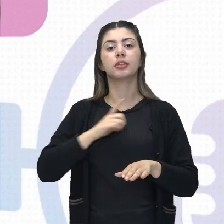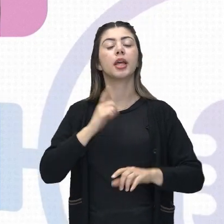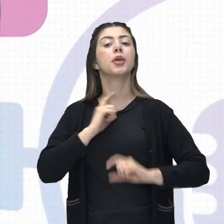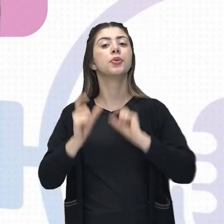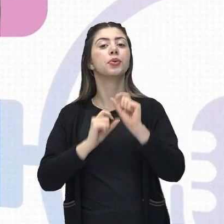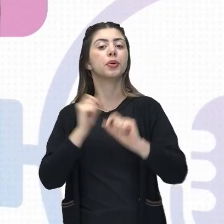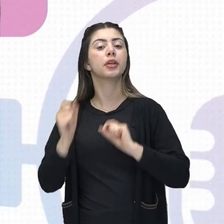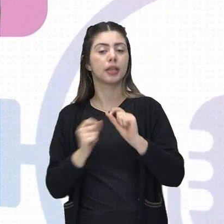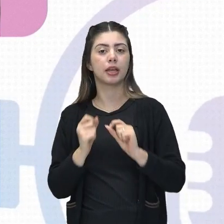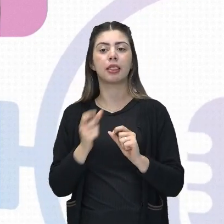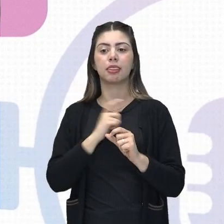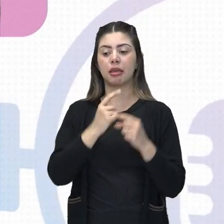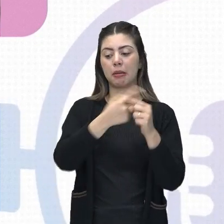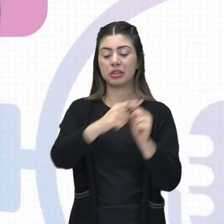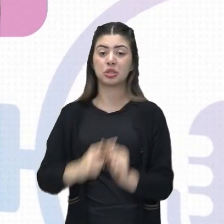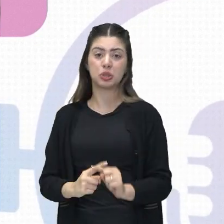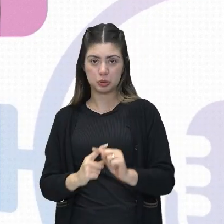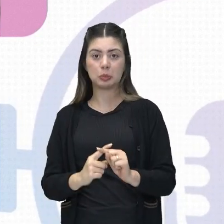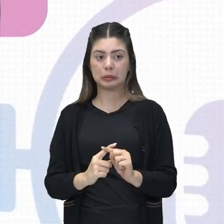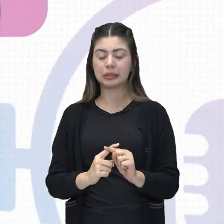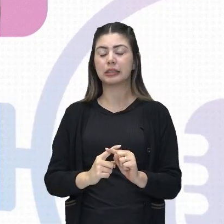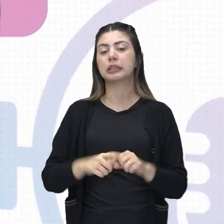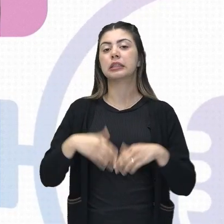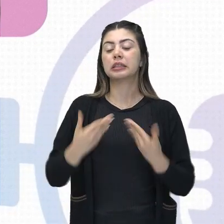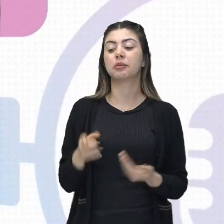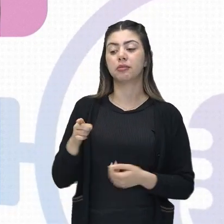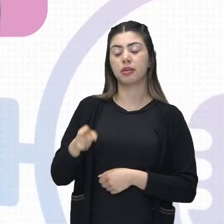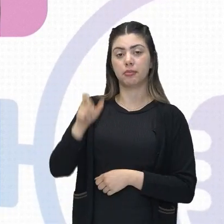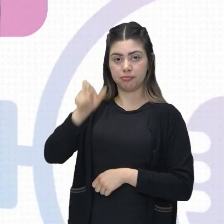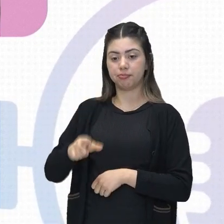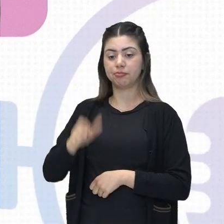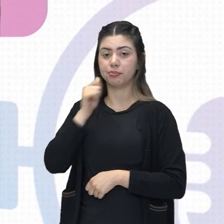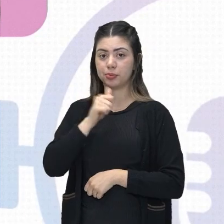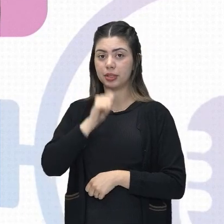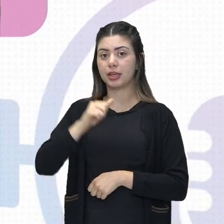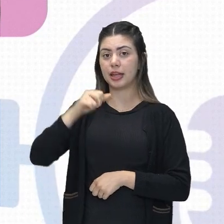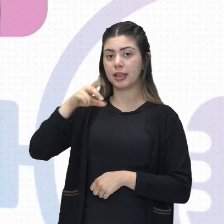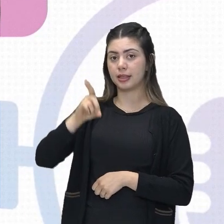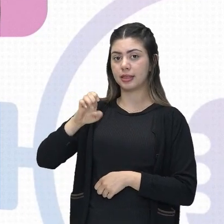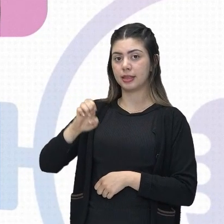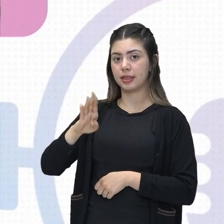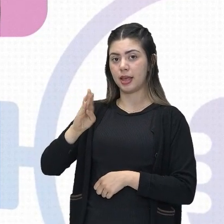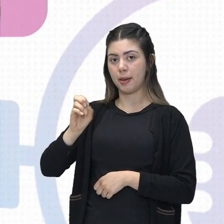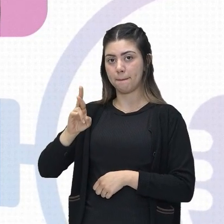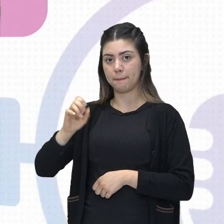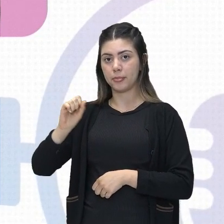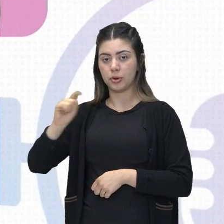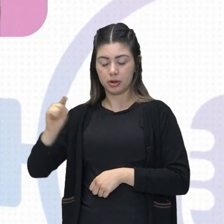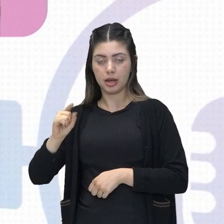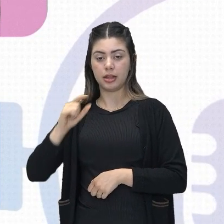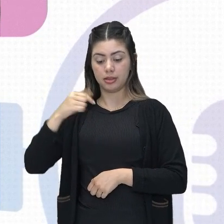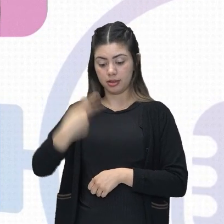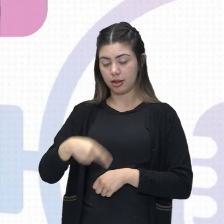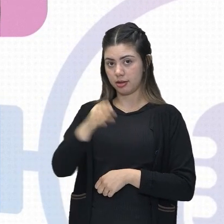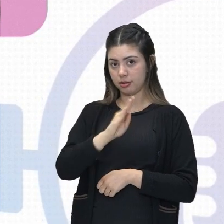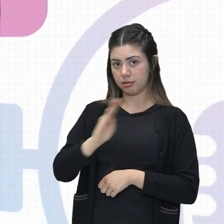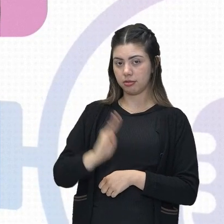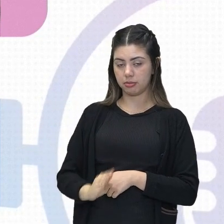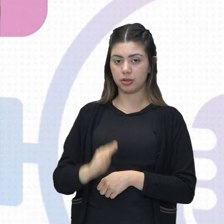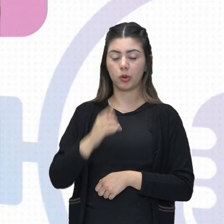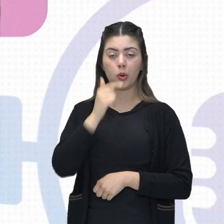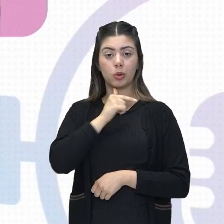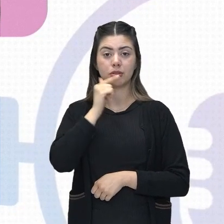está acirrada. A nadadora Débora Vasconcelos, do Brasil, conquistou sua